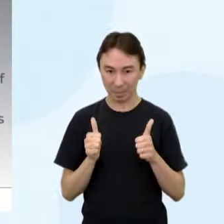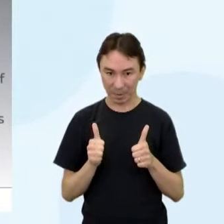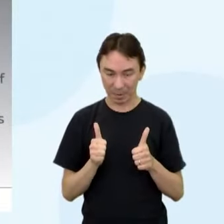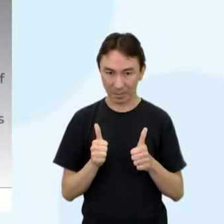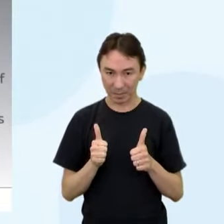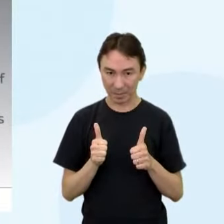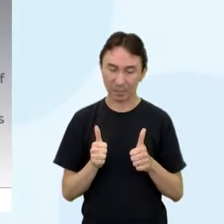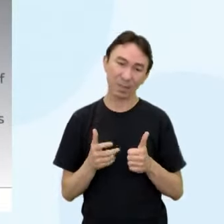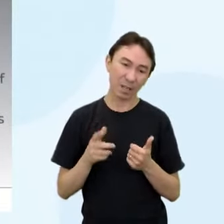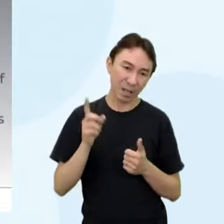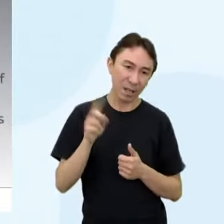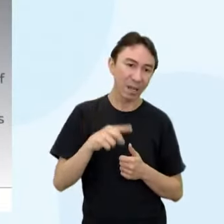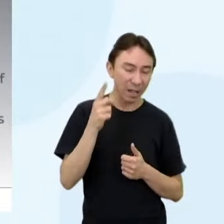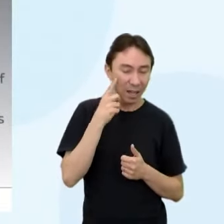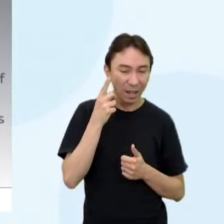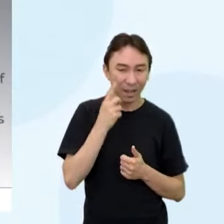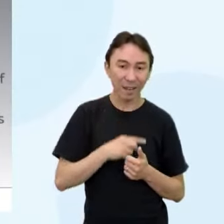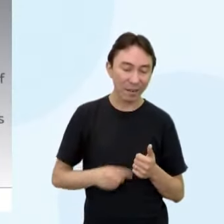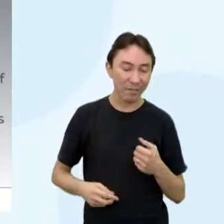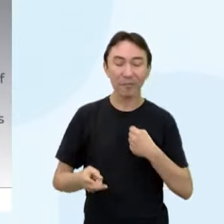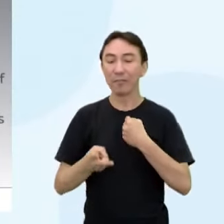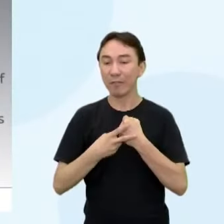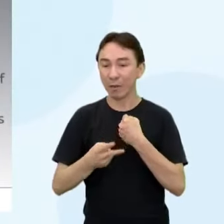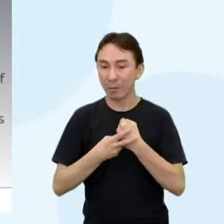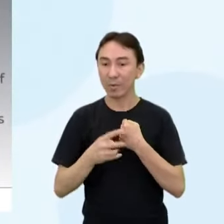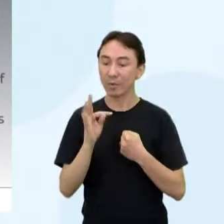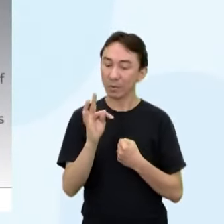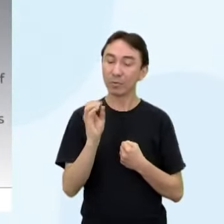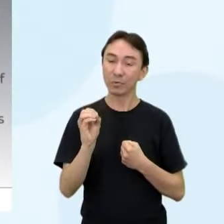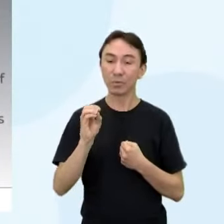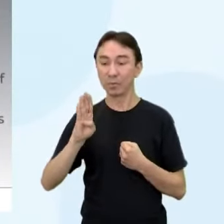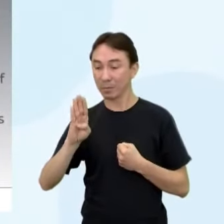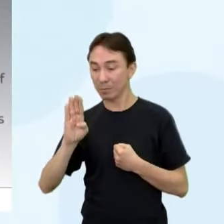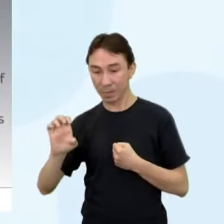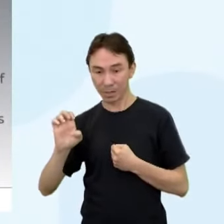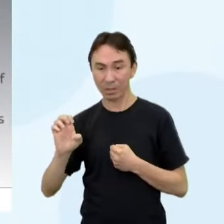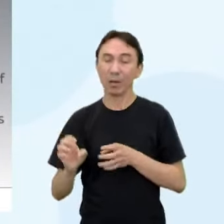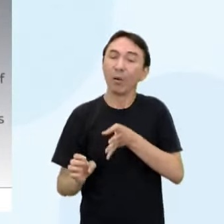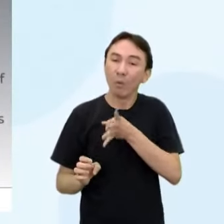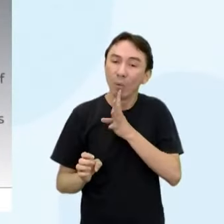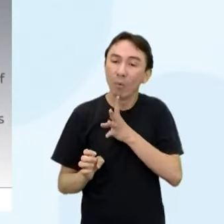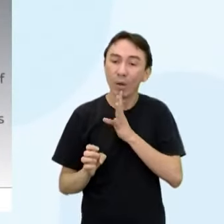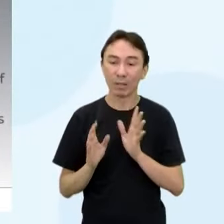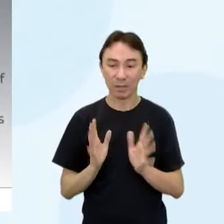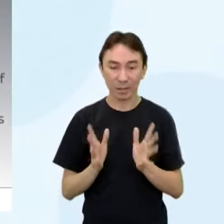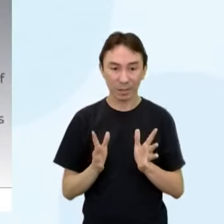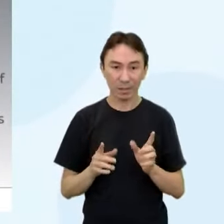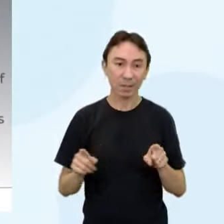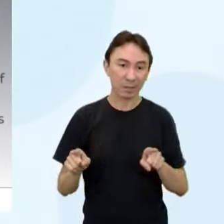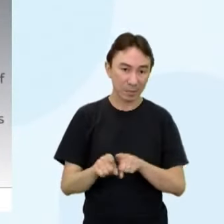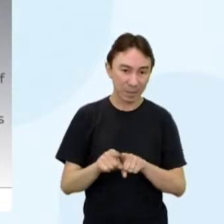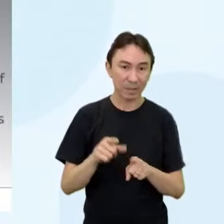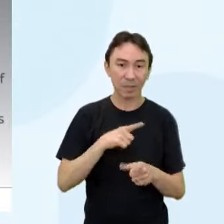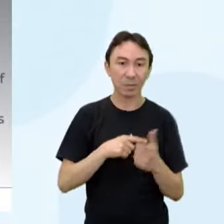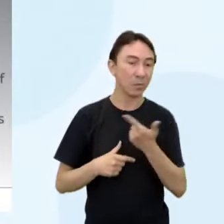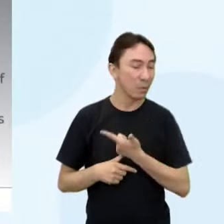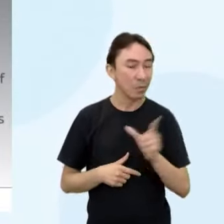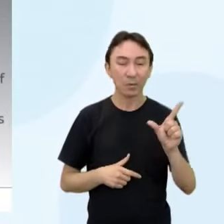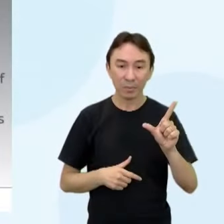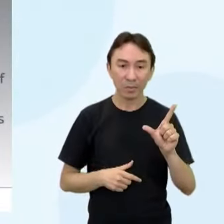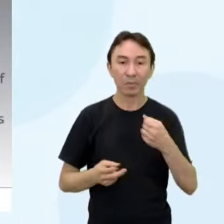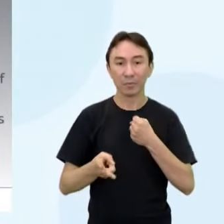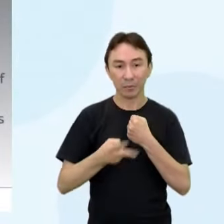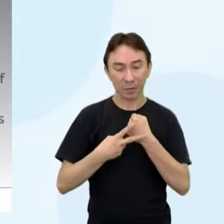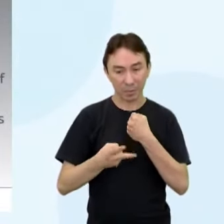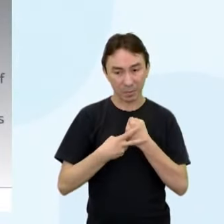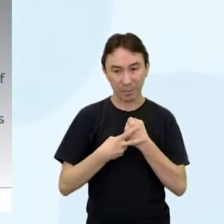que nada mais é do que o verbo to be que a gente já conhece, mais o outro verbo na terceira coluna, ok? Então, a